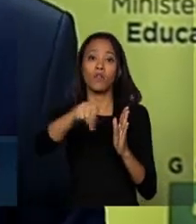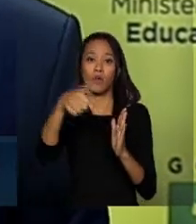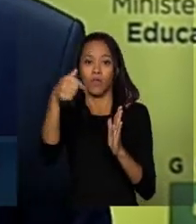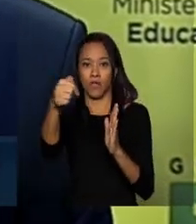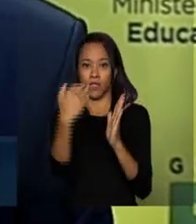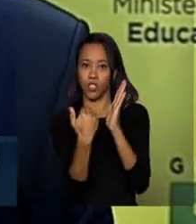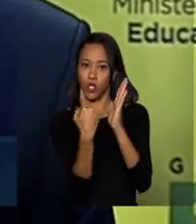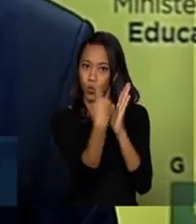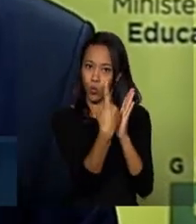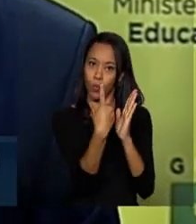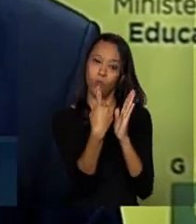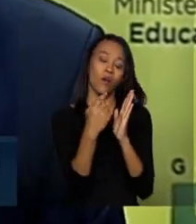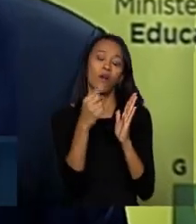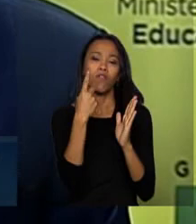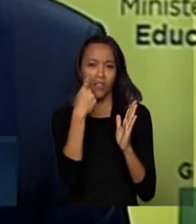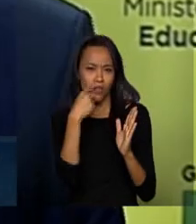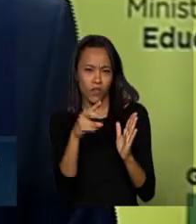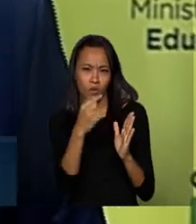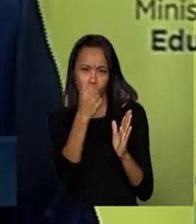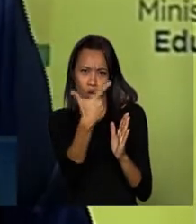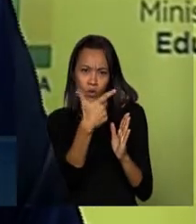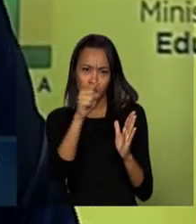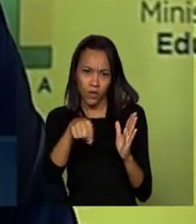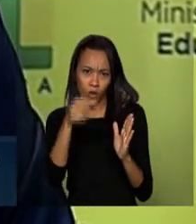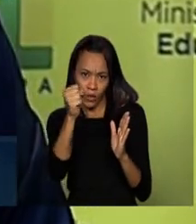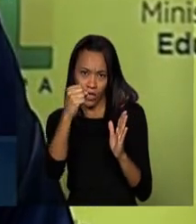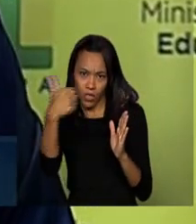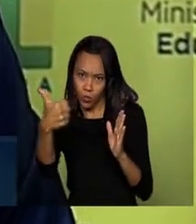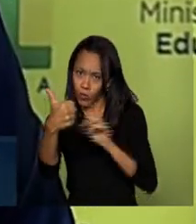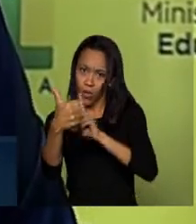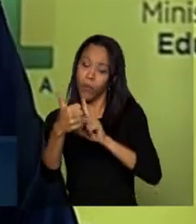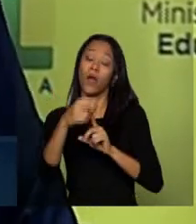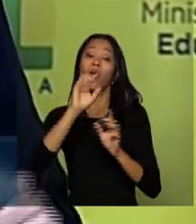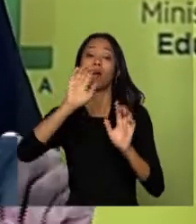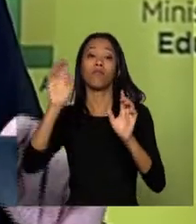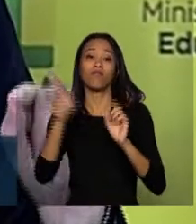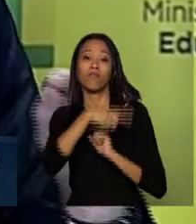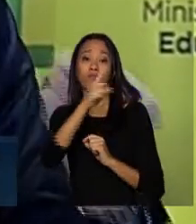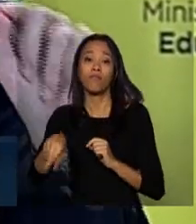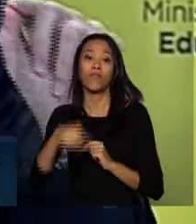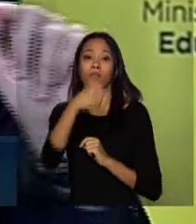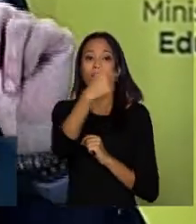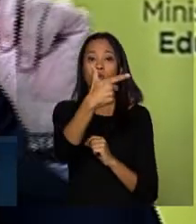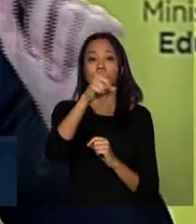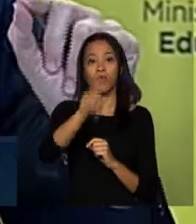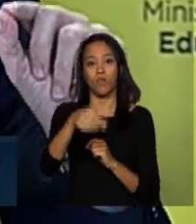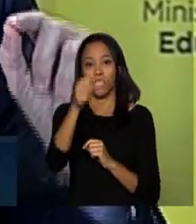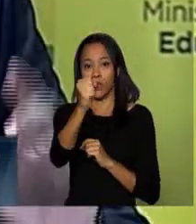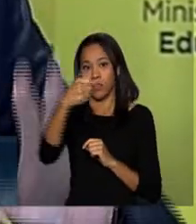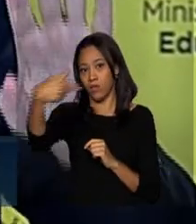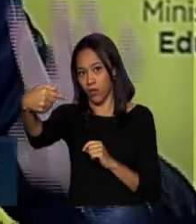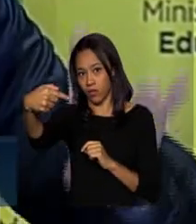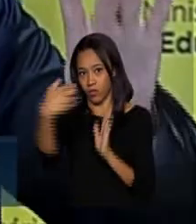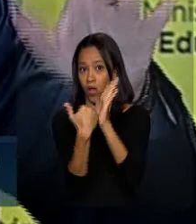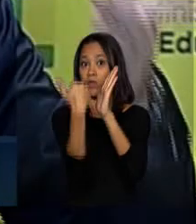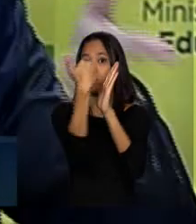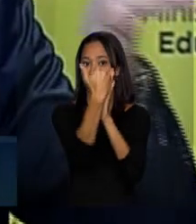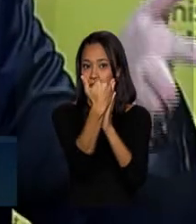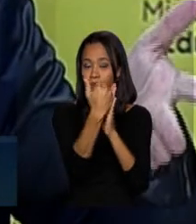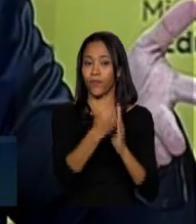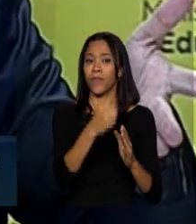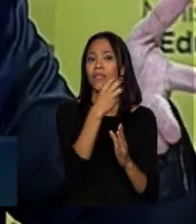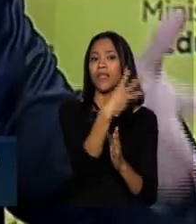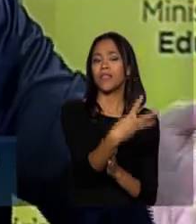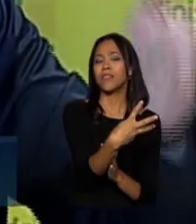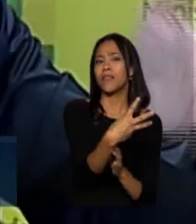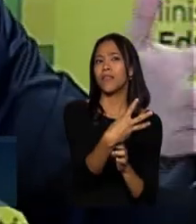slide aparecia 2,81, mas a meta é 2,7, tá certo? Então, esses são parâmetros. Sair de